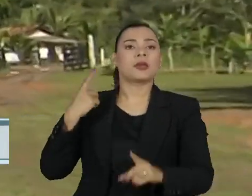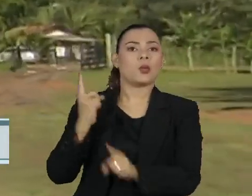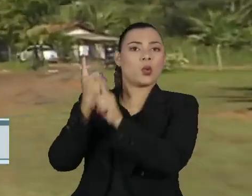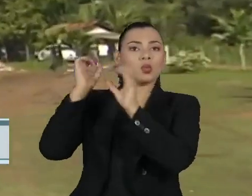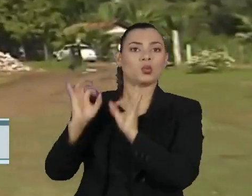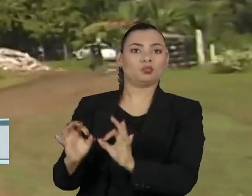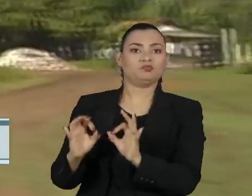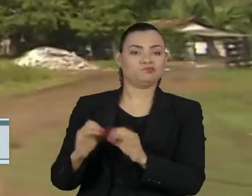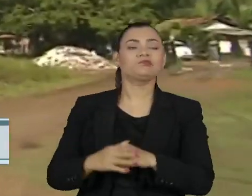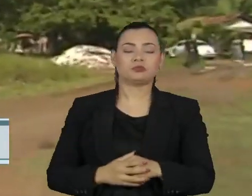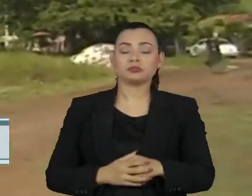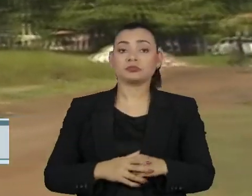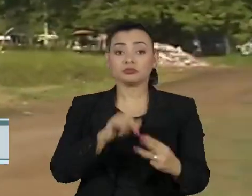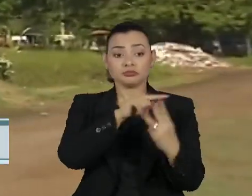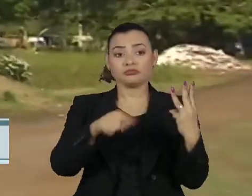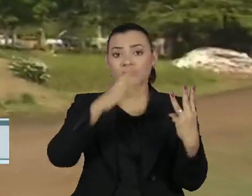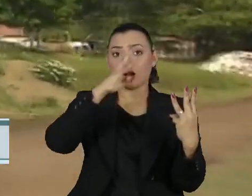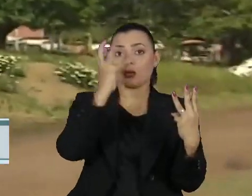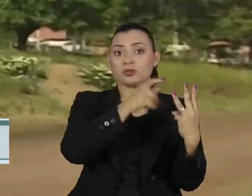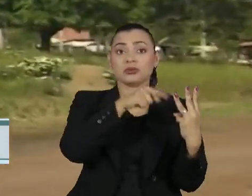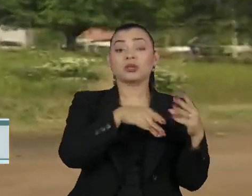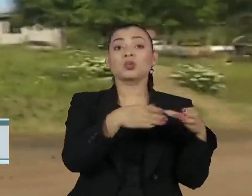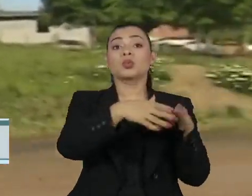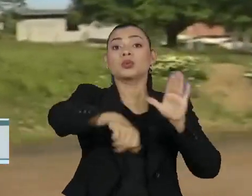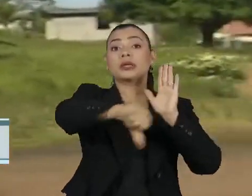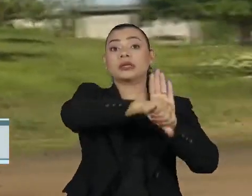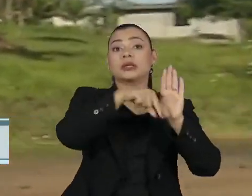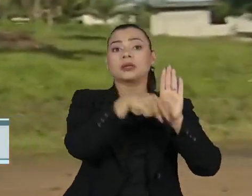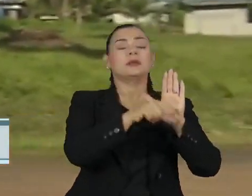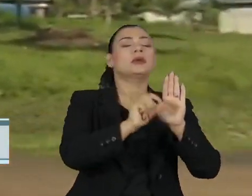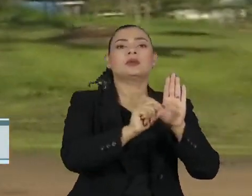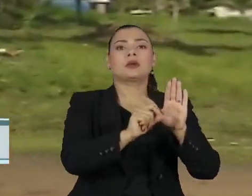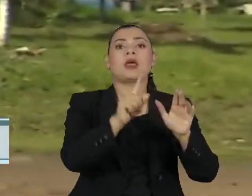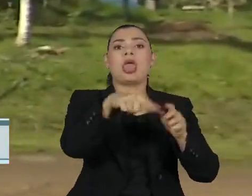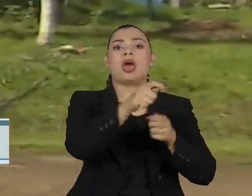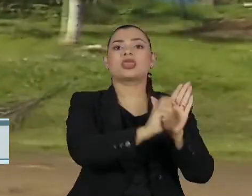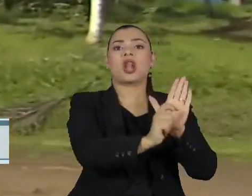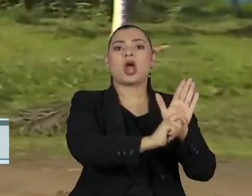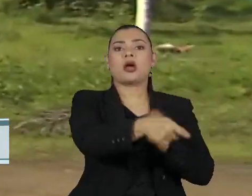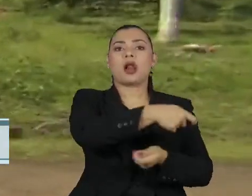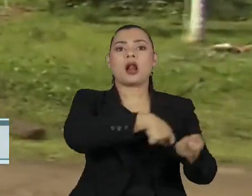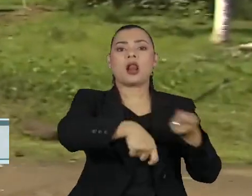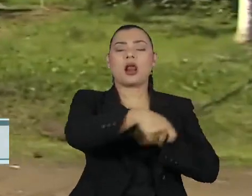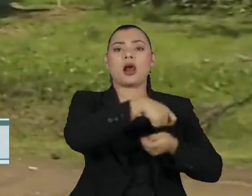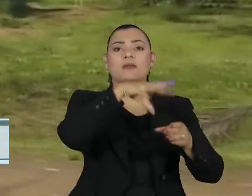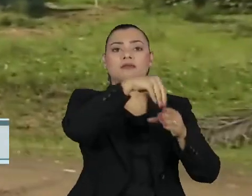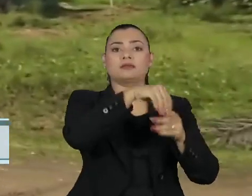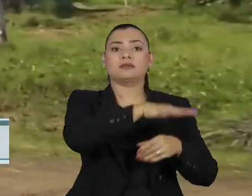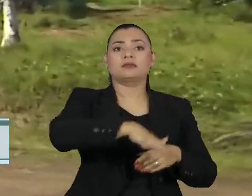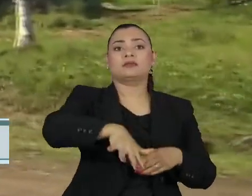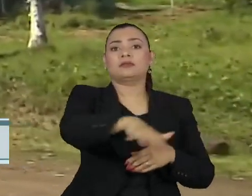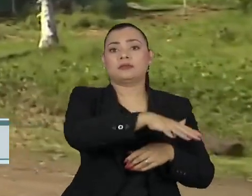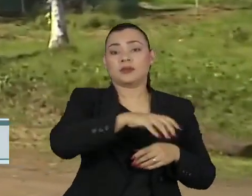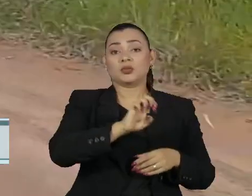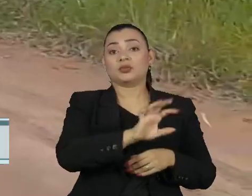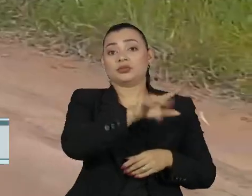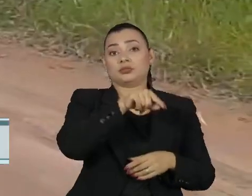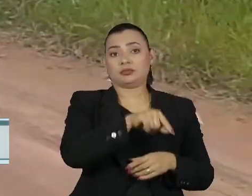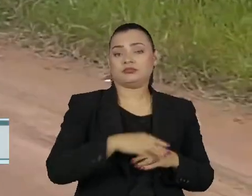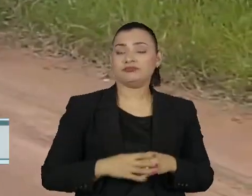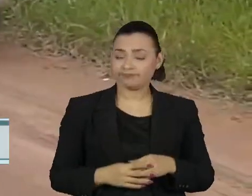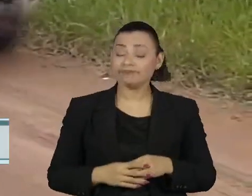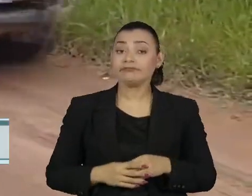os acusados fariam parte de um grupo criminoso responsável pelo tráfico de drogas e homicídios na região metropolitana do Estado